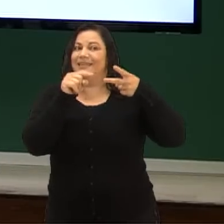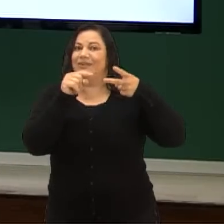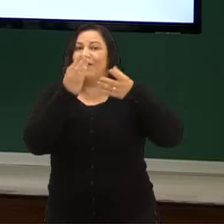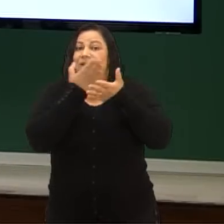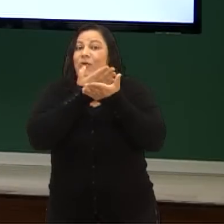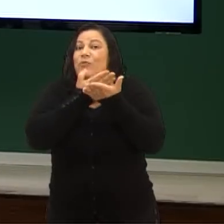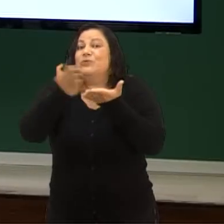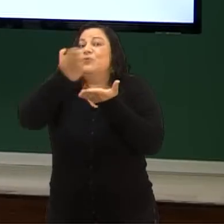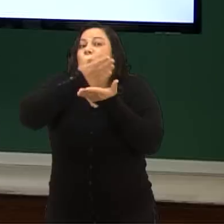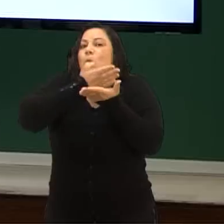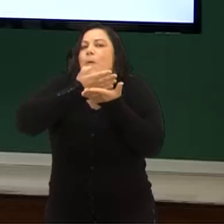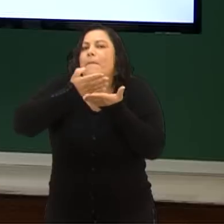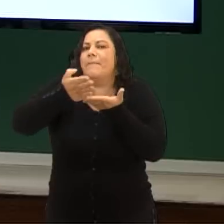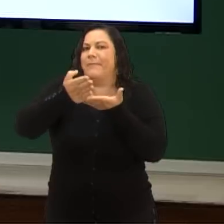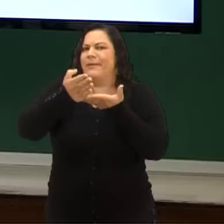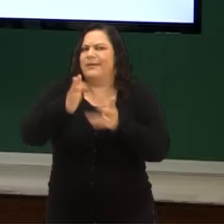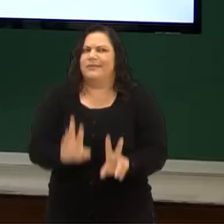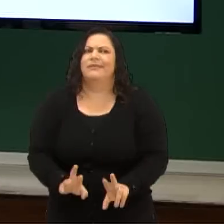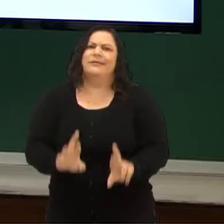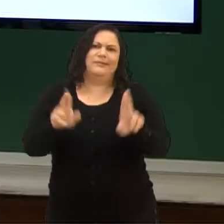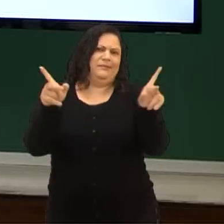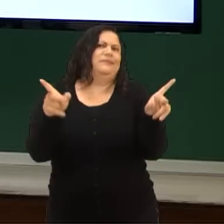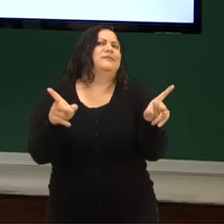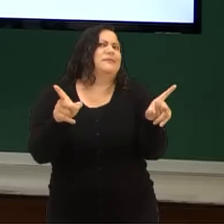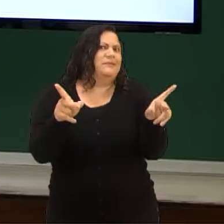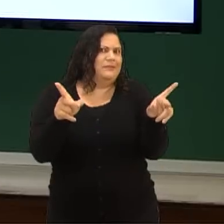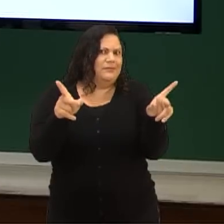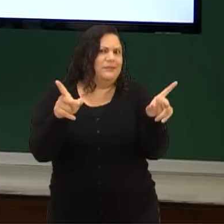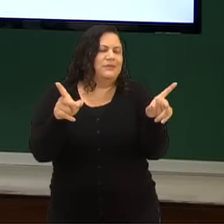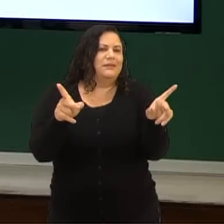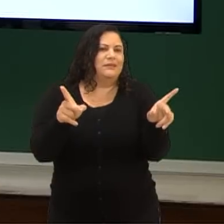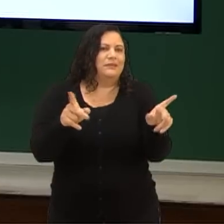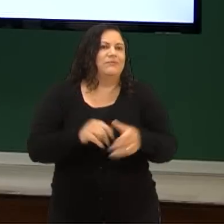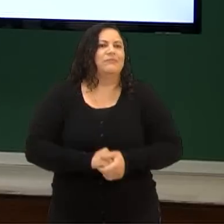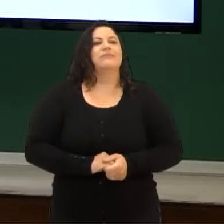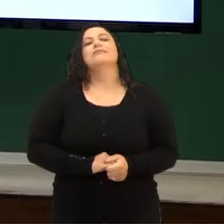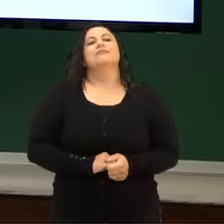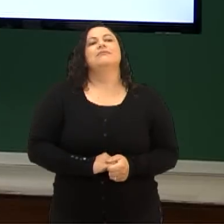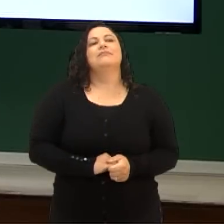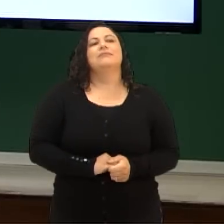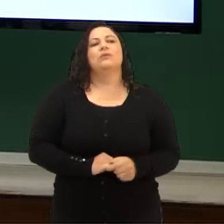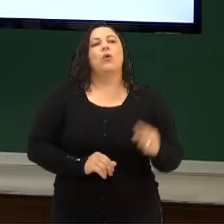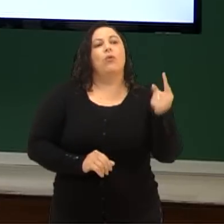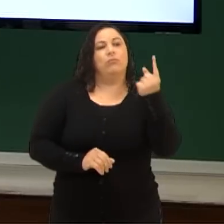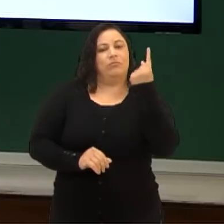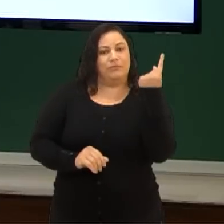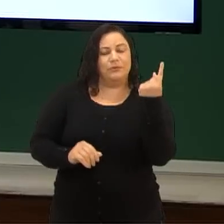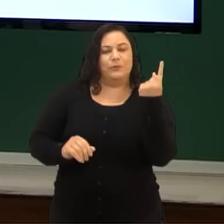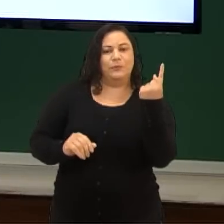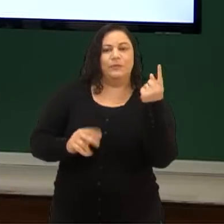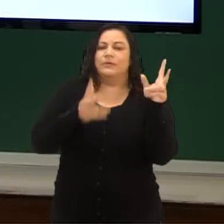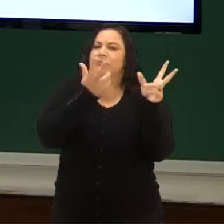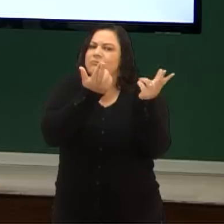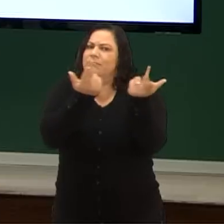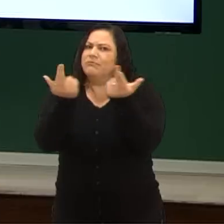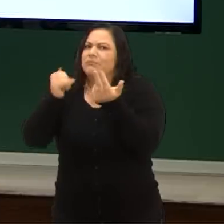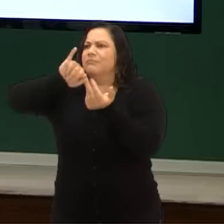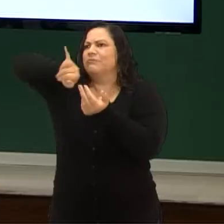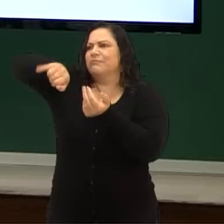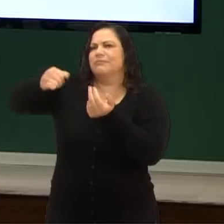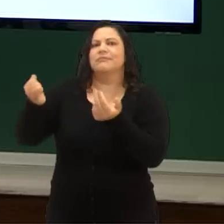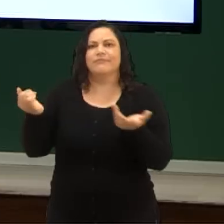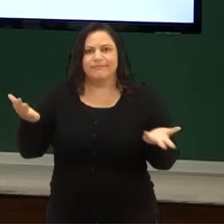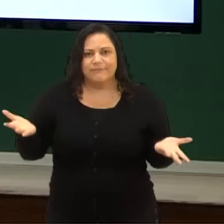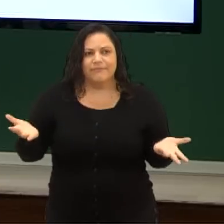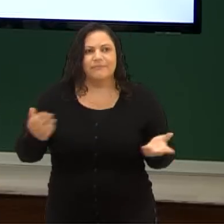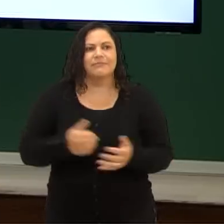Então, isso aqui é identificação técnica para vocês. Onde 1, se I igual a J, lembre-se que os elementos da